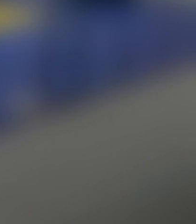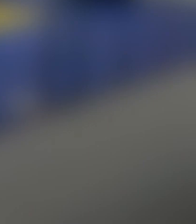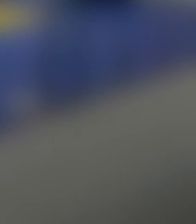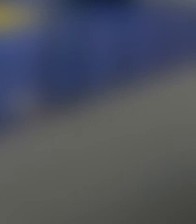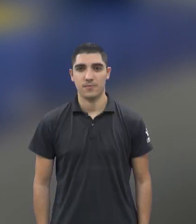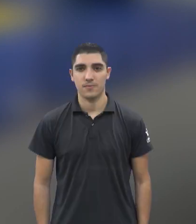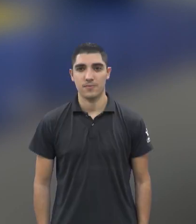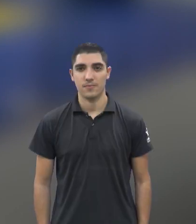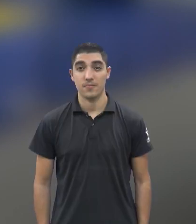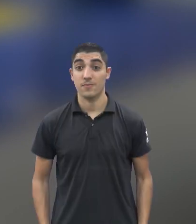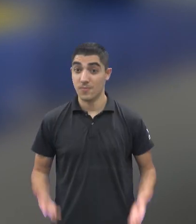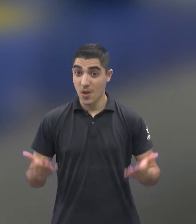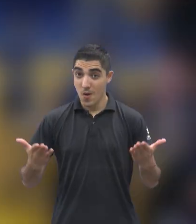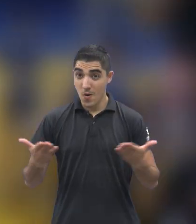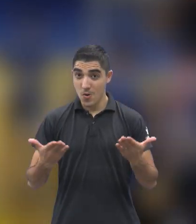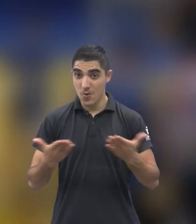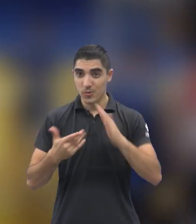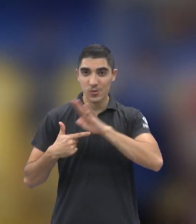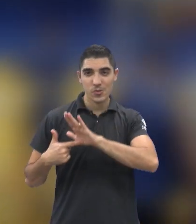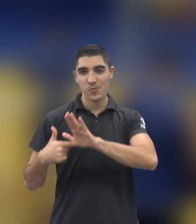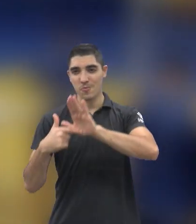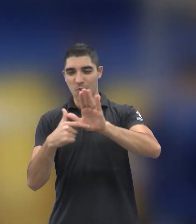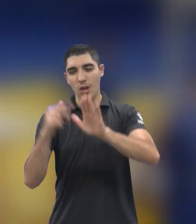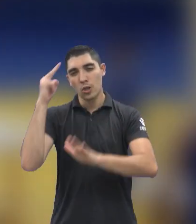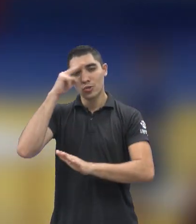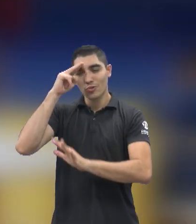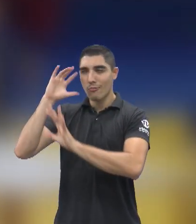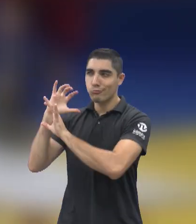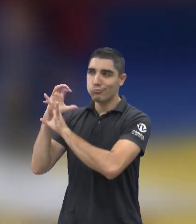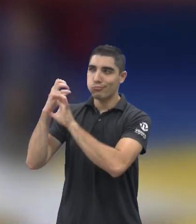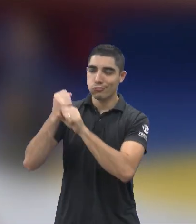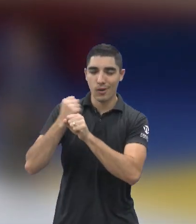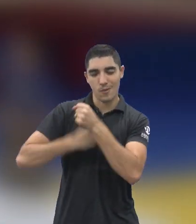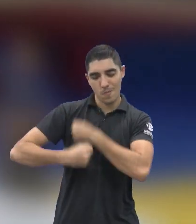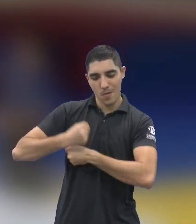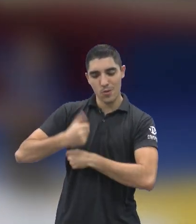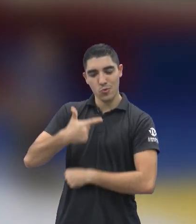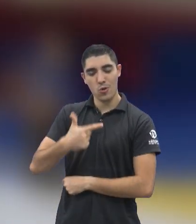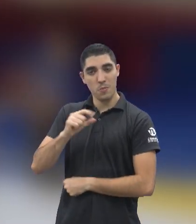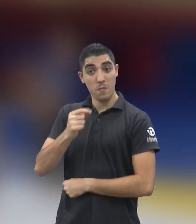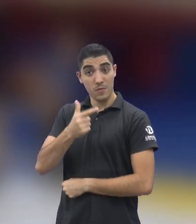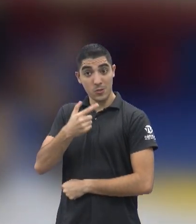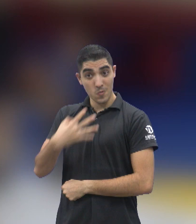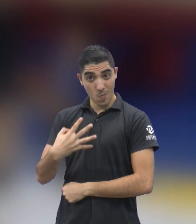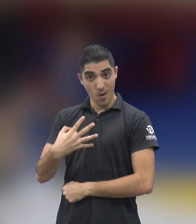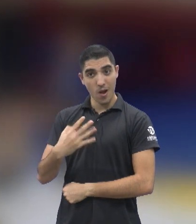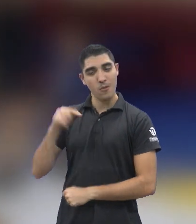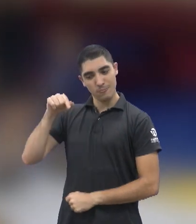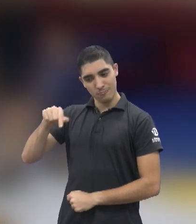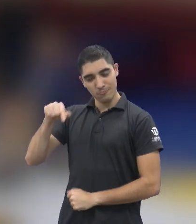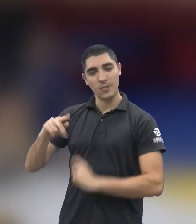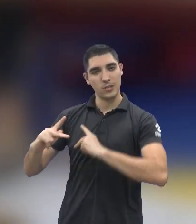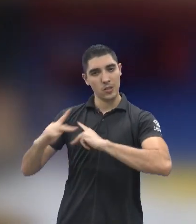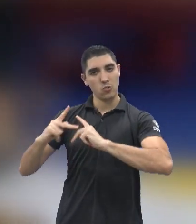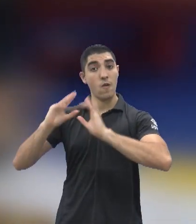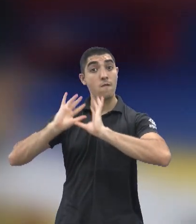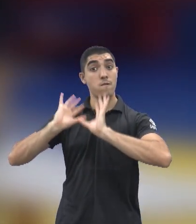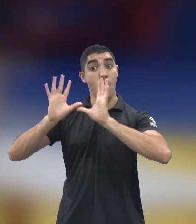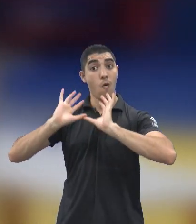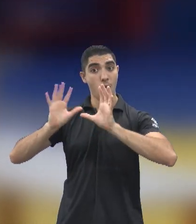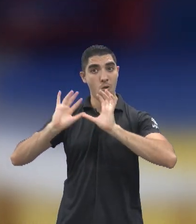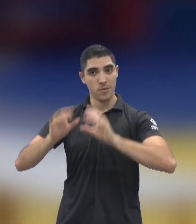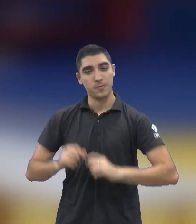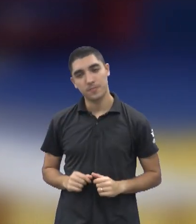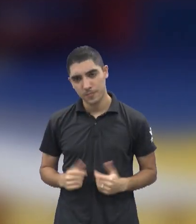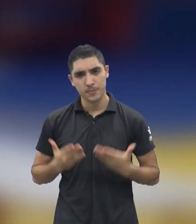Hoje, na nossa retrospectiva, vamos contar como foi a trajetória do vôlei São José nesse ano de 2024, que